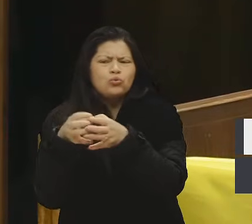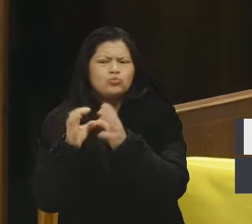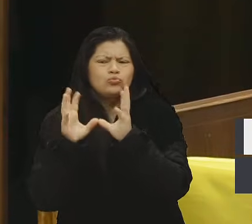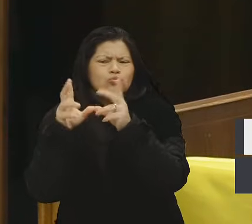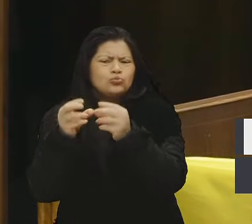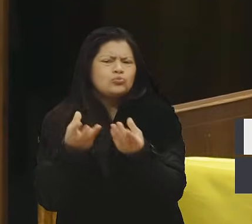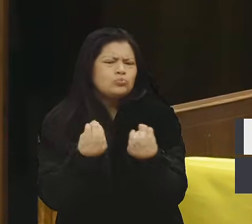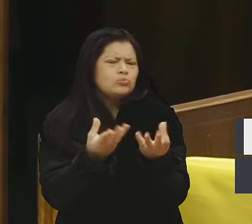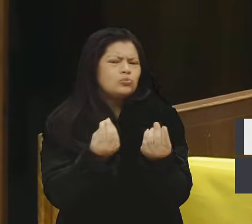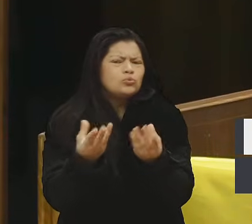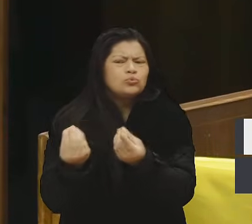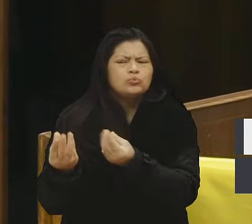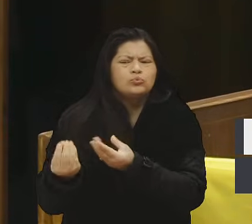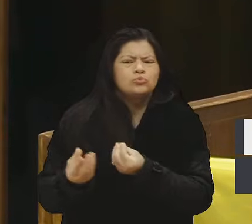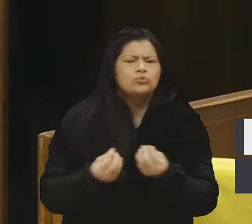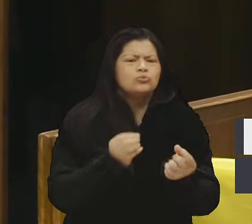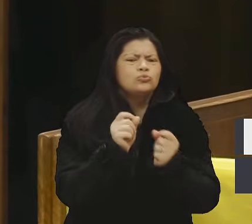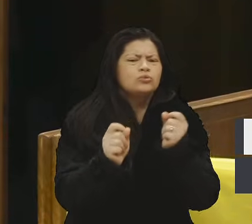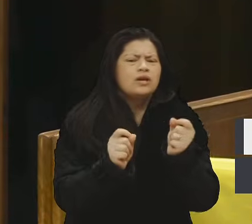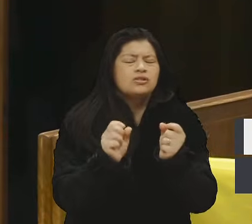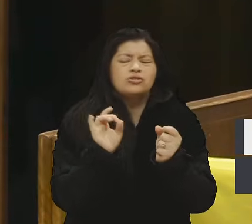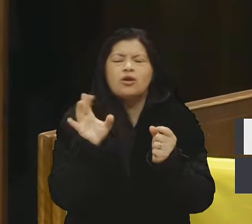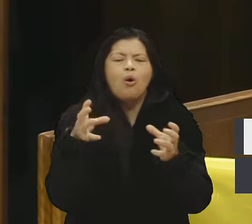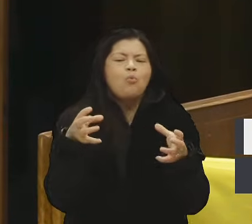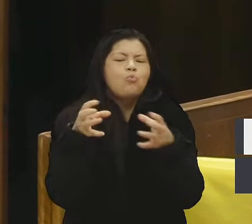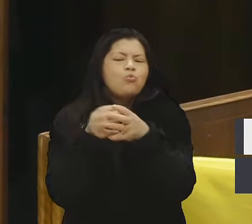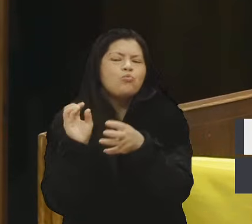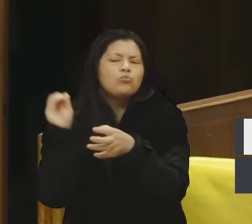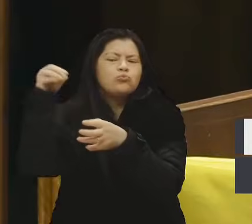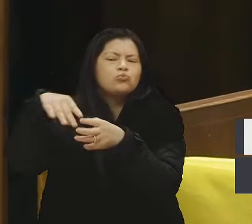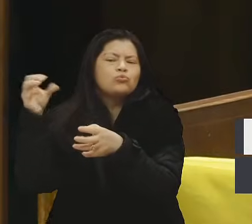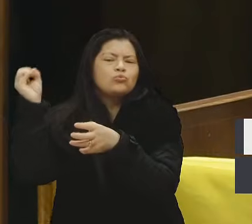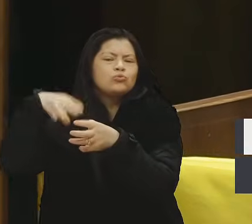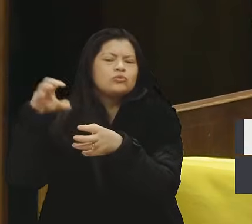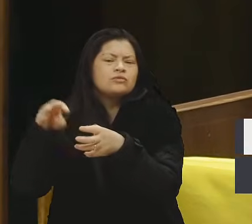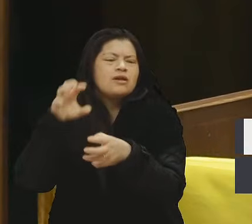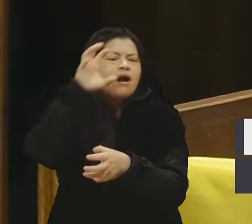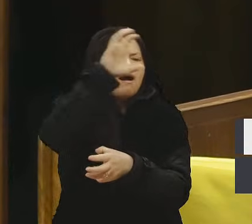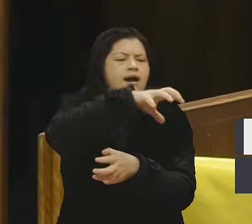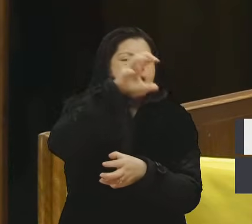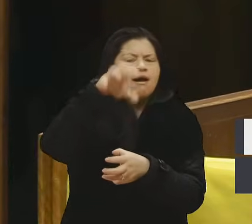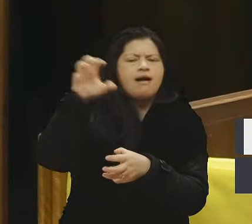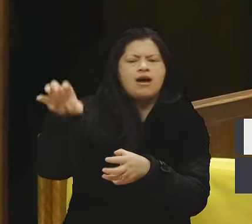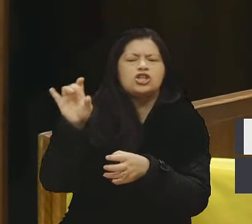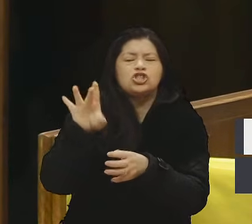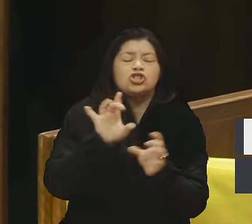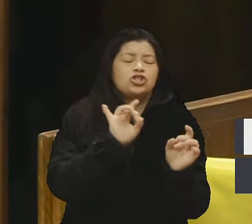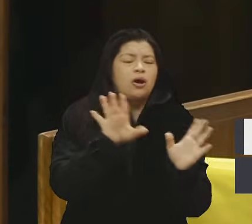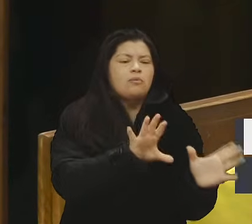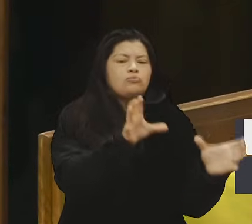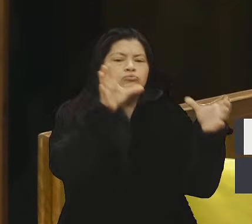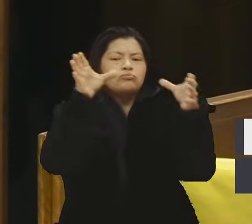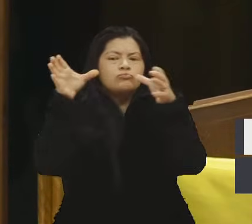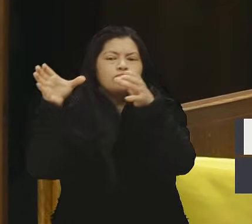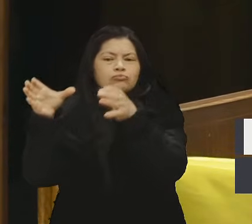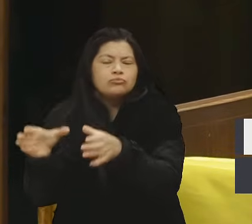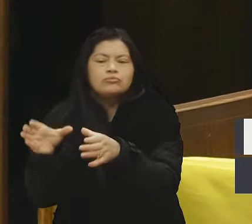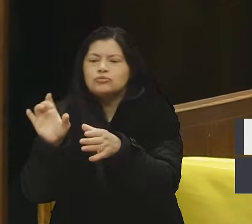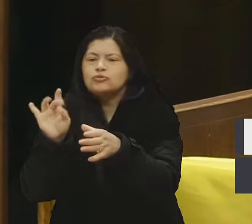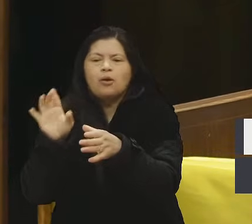muito para algum grupo. Tudo é para tantas escolas, para tantas pessoas, para tantos... É a